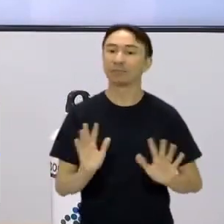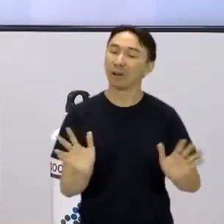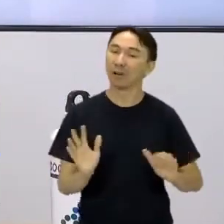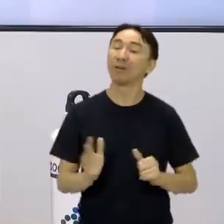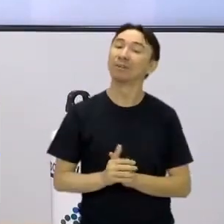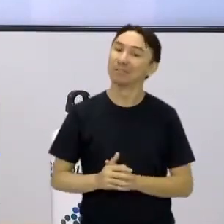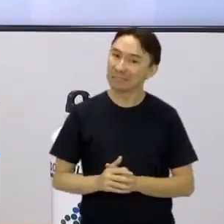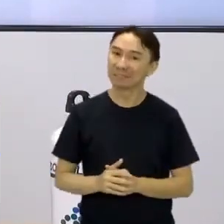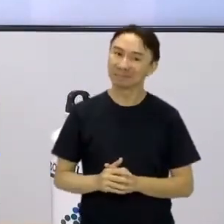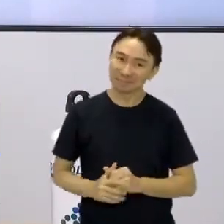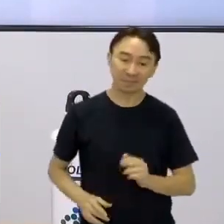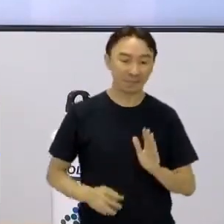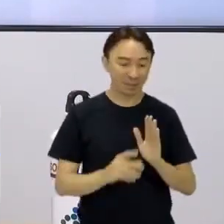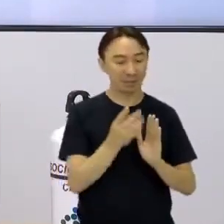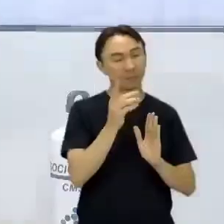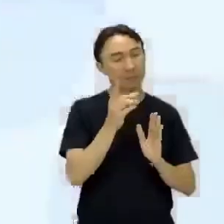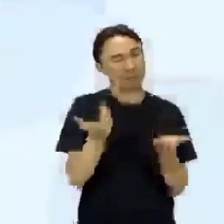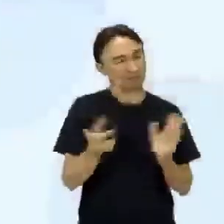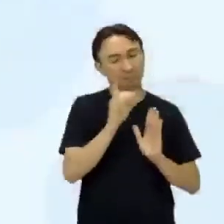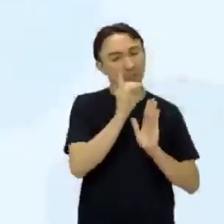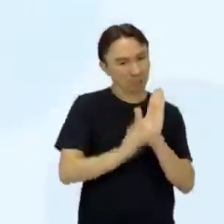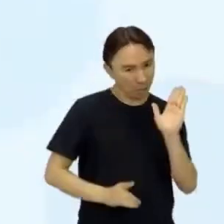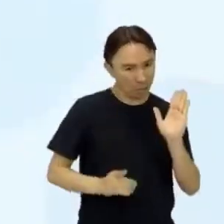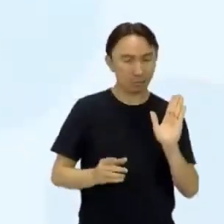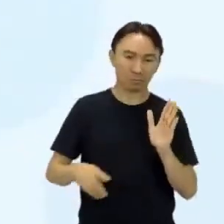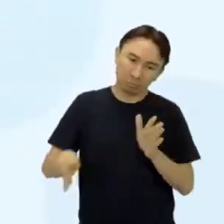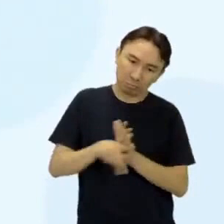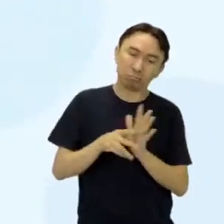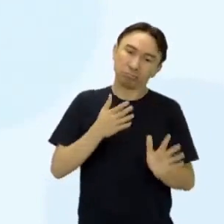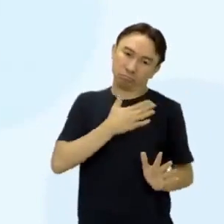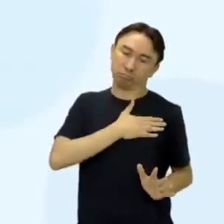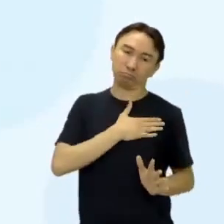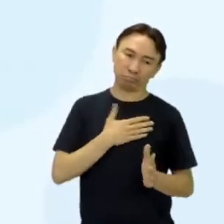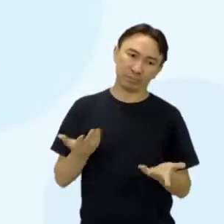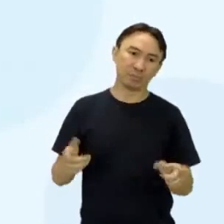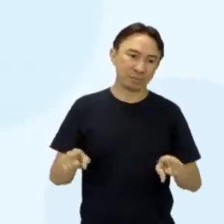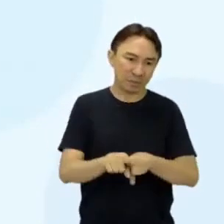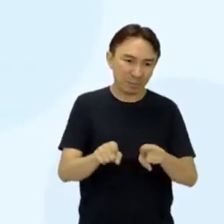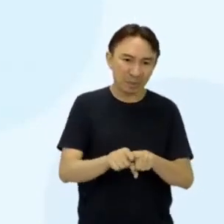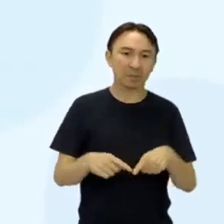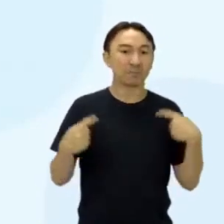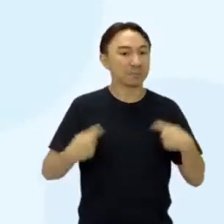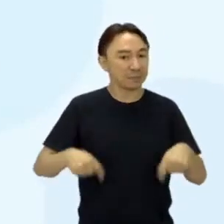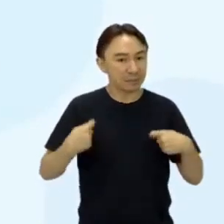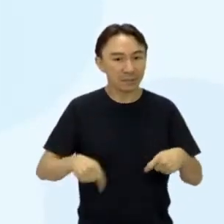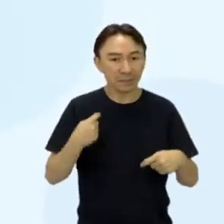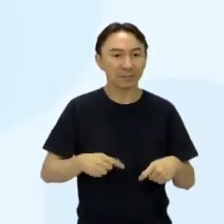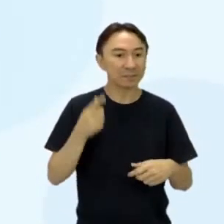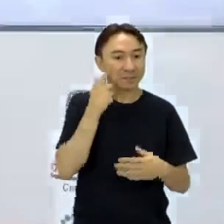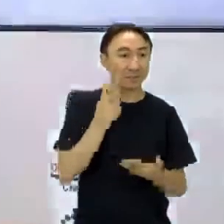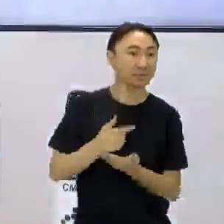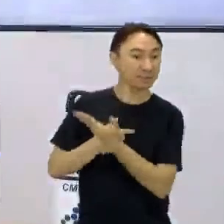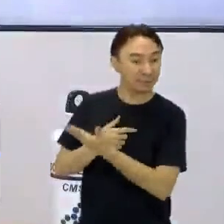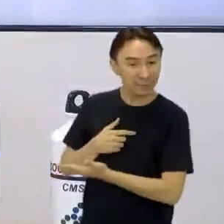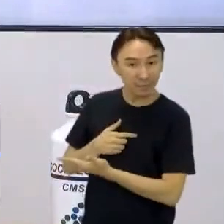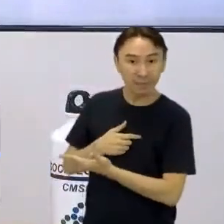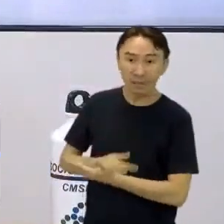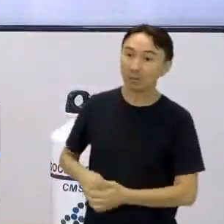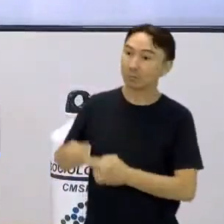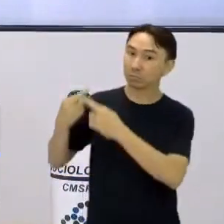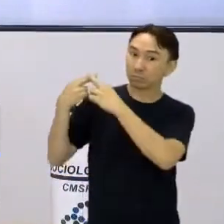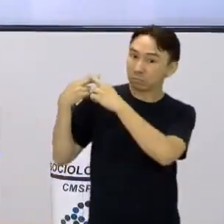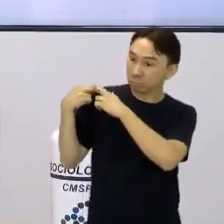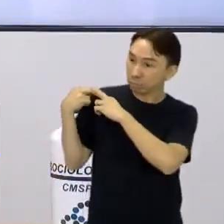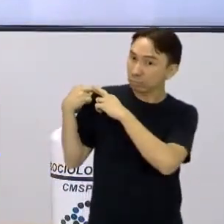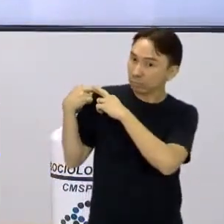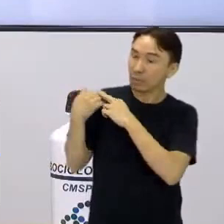tem a responsabilidade na divulgação da informação, e aí tem a ver com fake news, porque além do dever que a gente tem de não espalhar fake news, a gente também